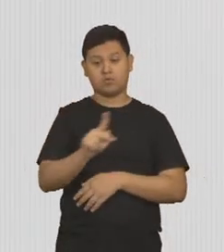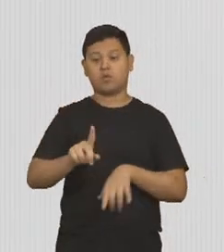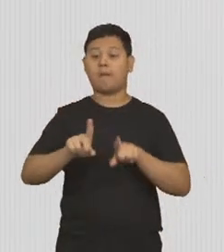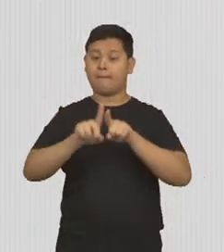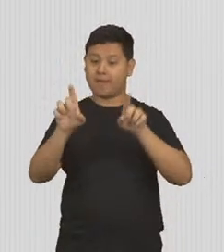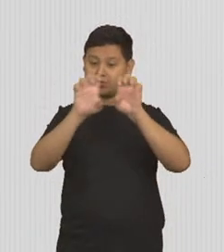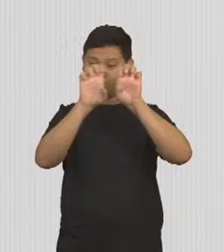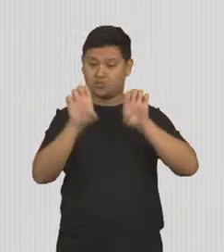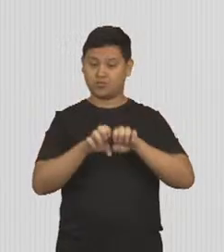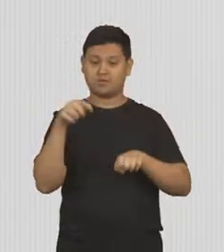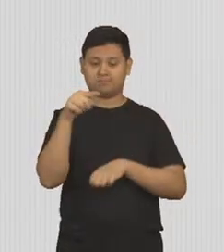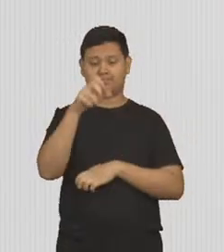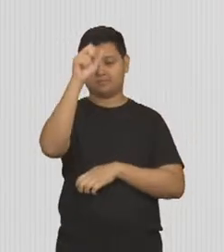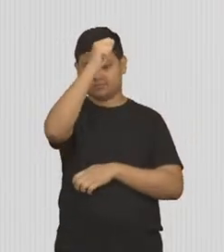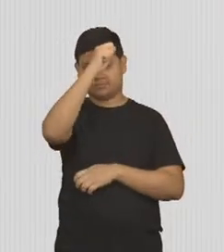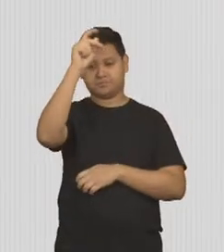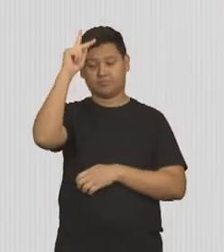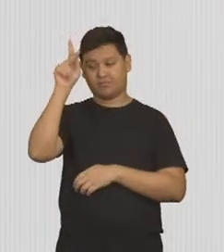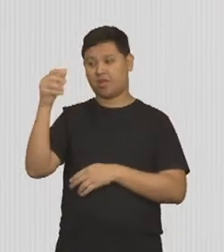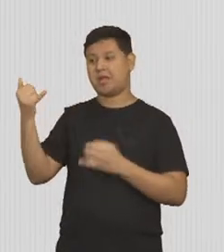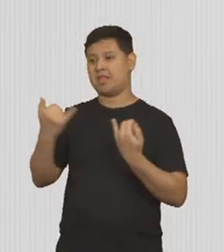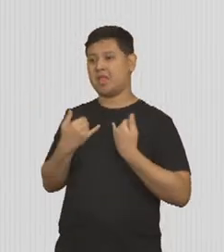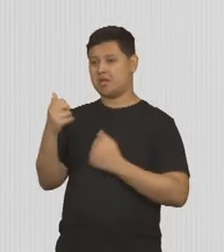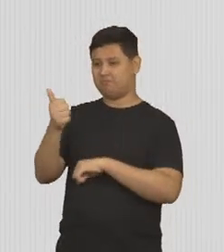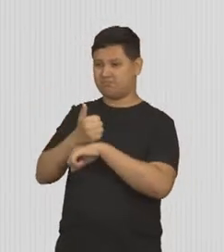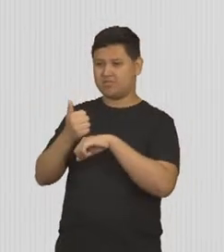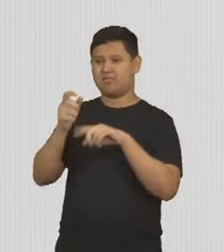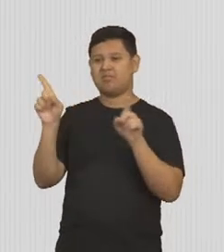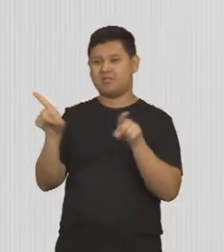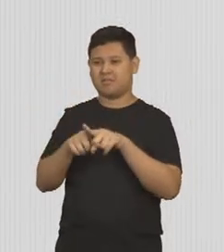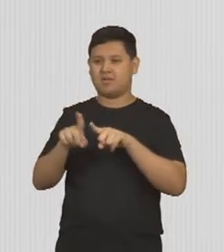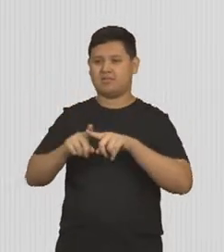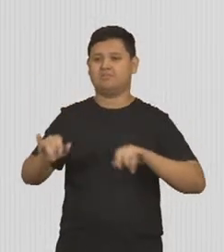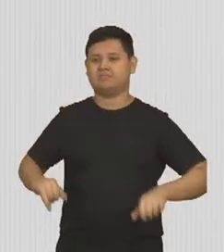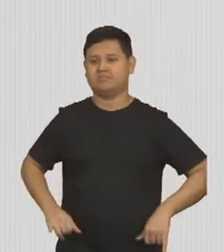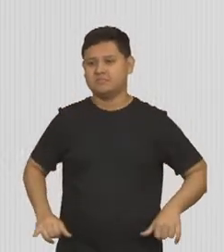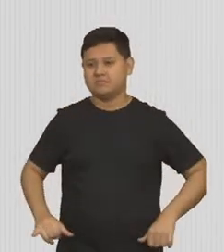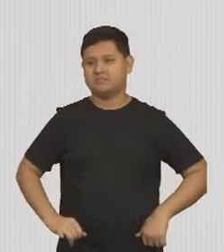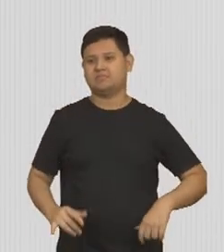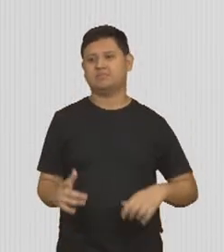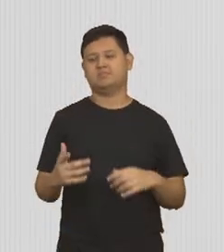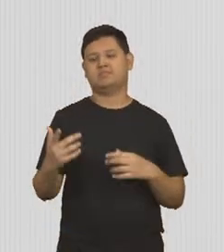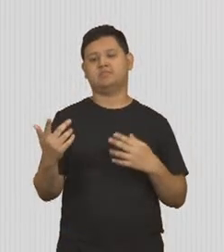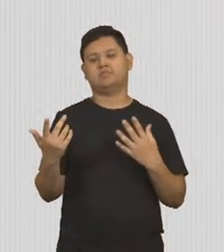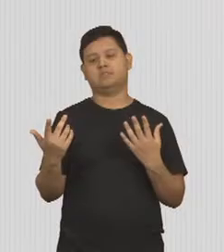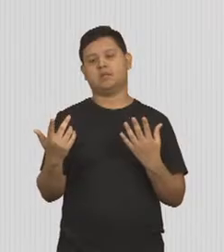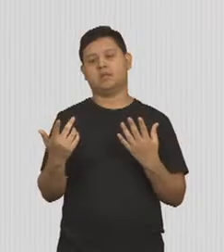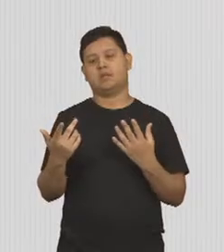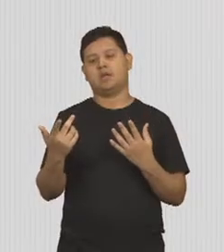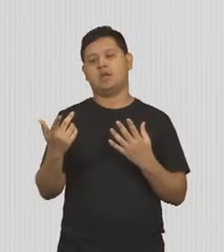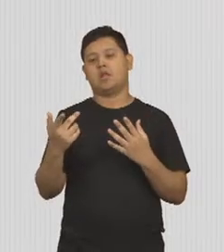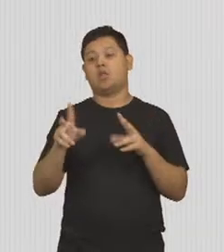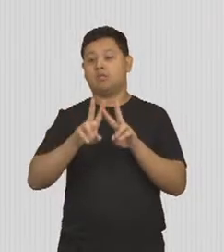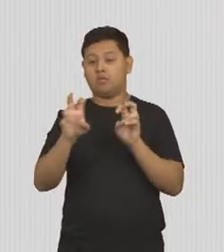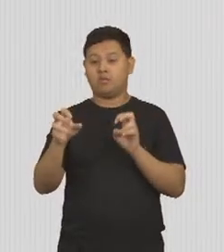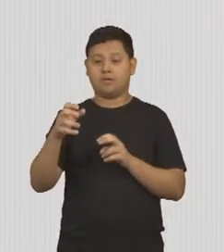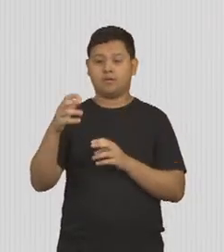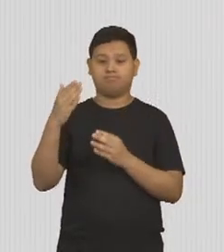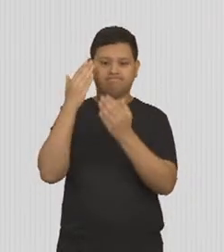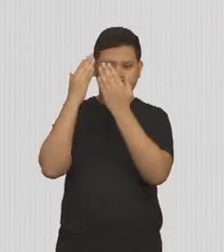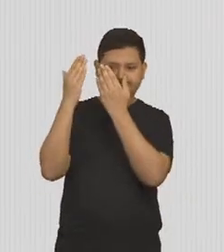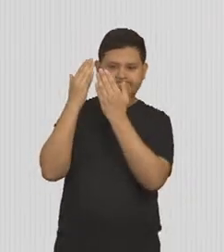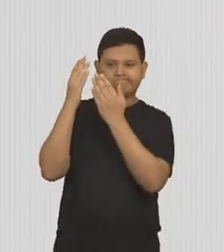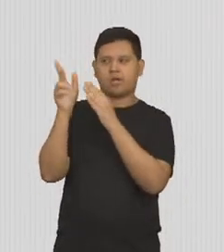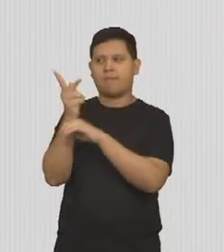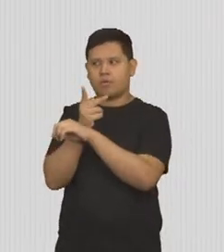da prefeitura. Inclusive os próprios profissionais estão sofrendo muito, muitos estão se licenciando aí por questões psiquiátricas, então é muito importante